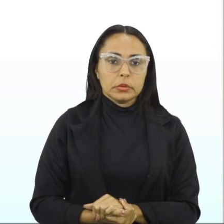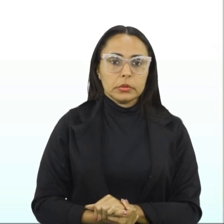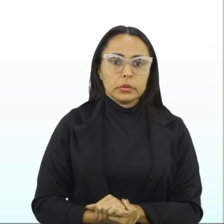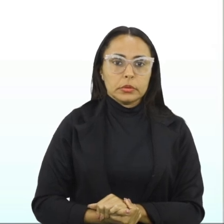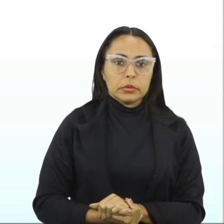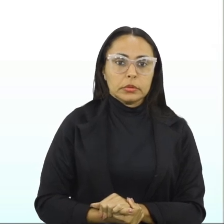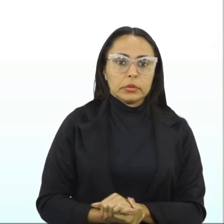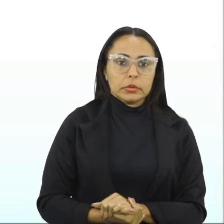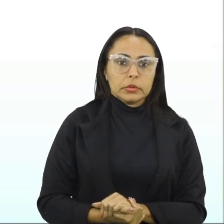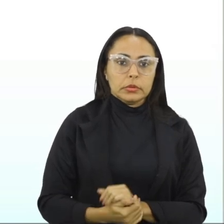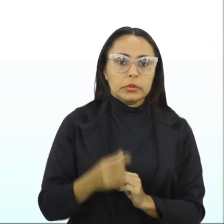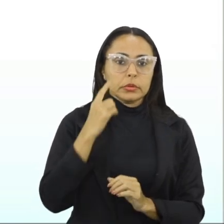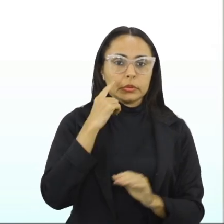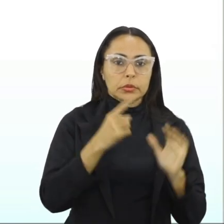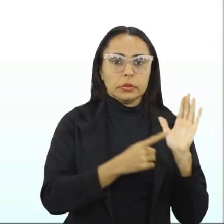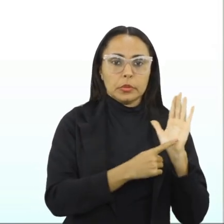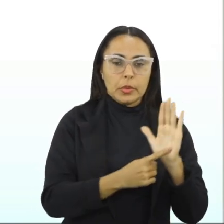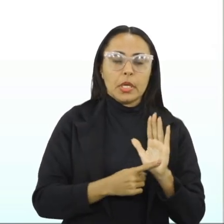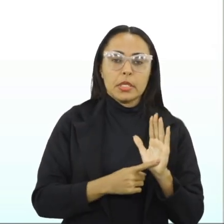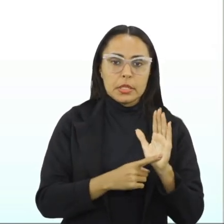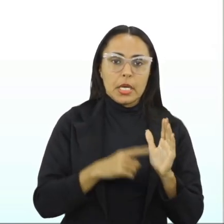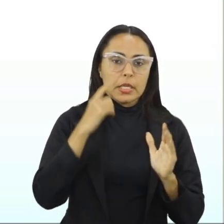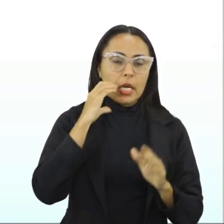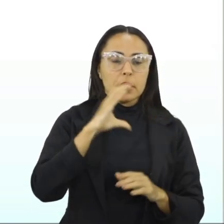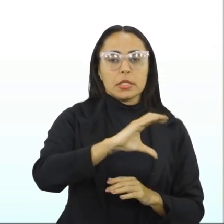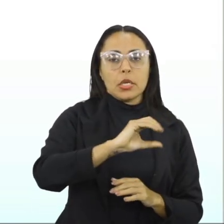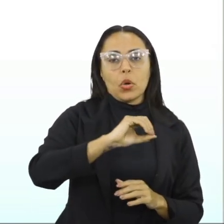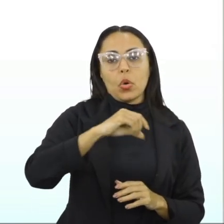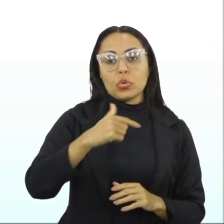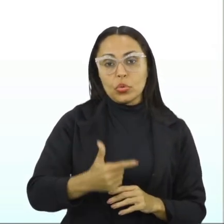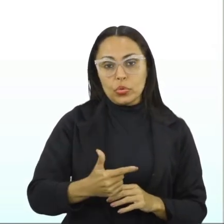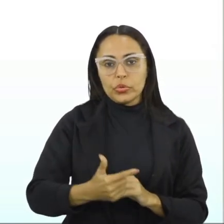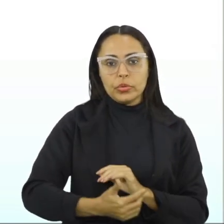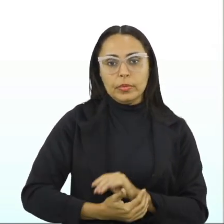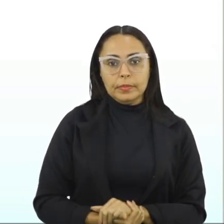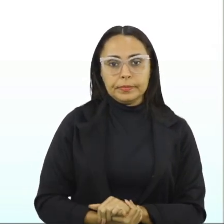que apresenta carbono na composição.